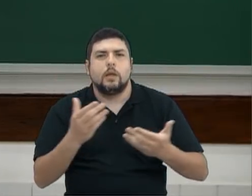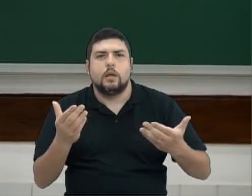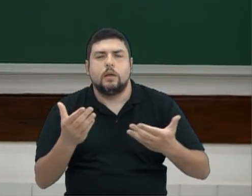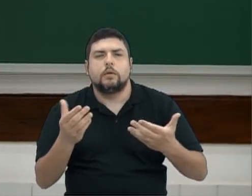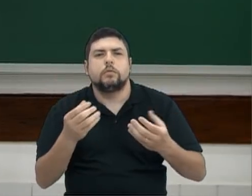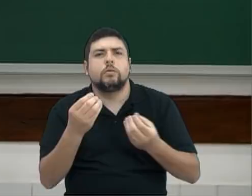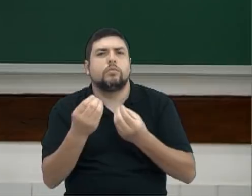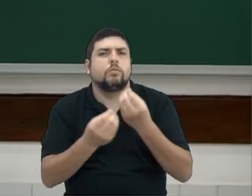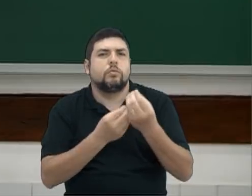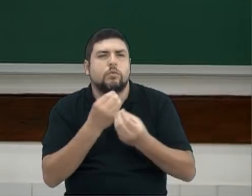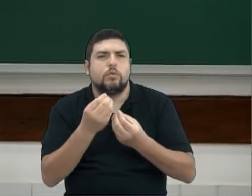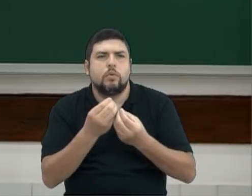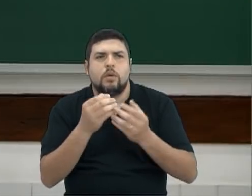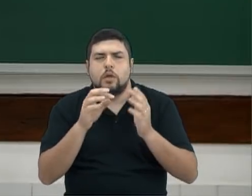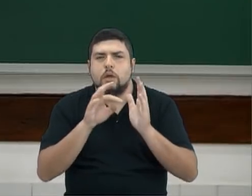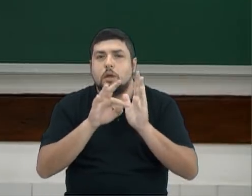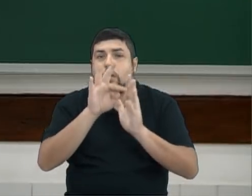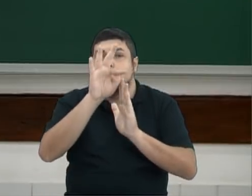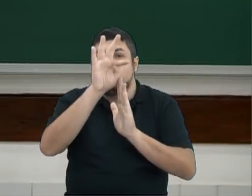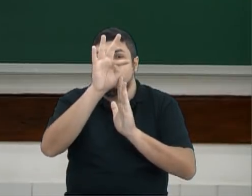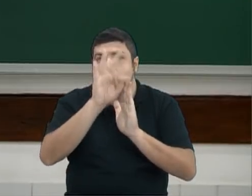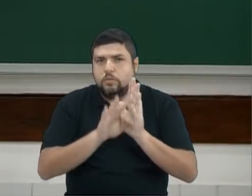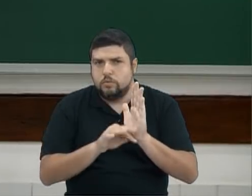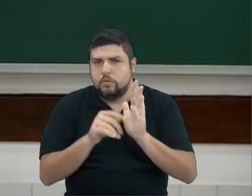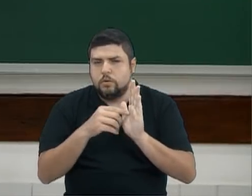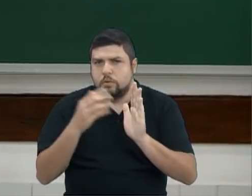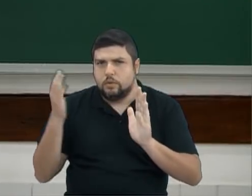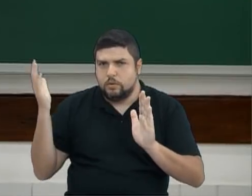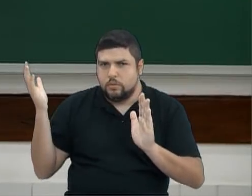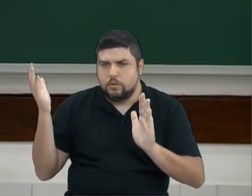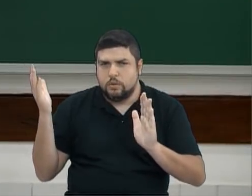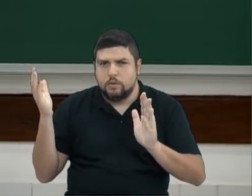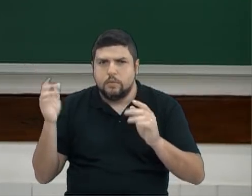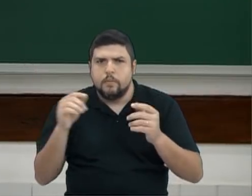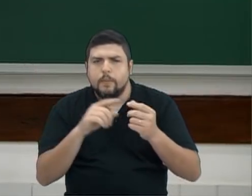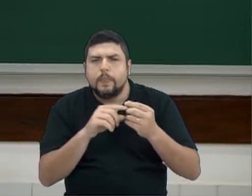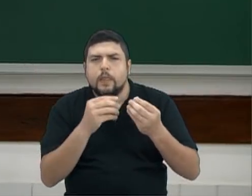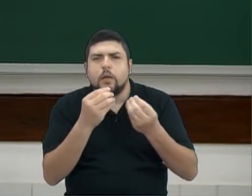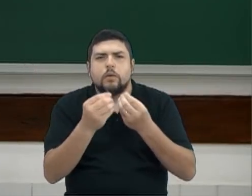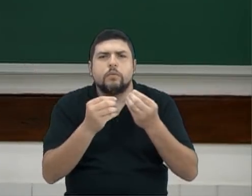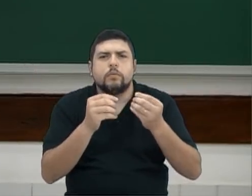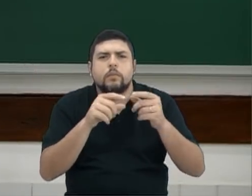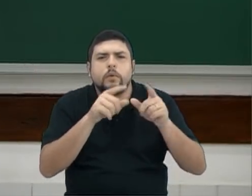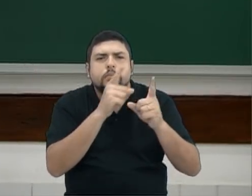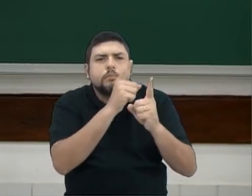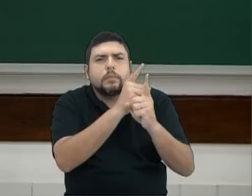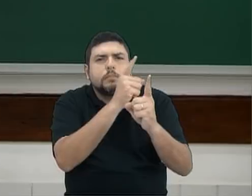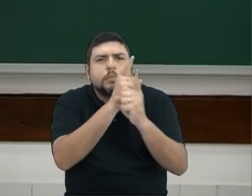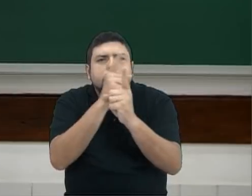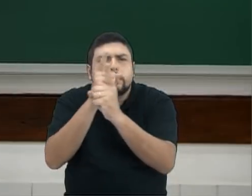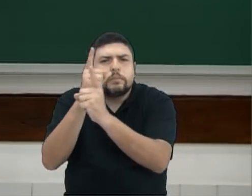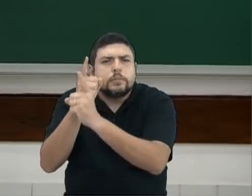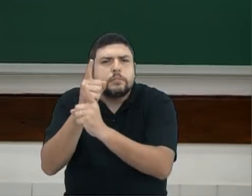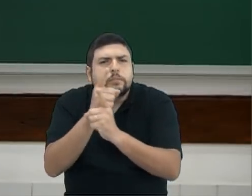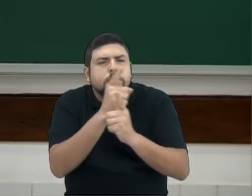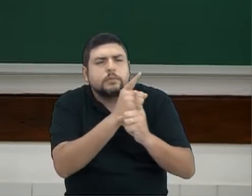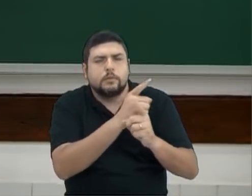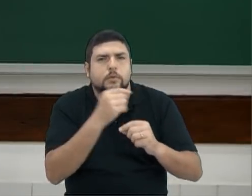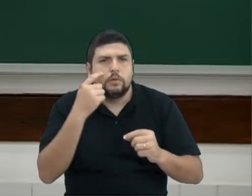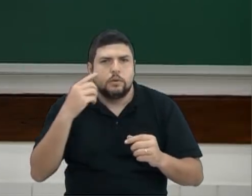fazer? Vocês vão identificar os pronomes pessoais retos. Quais são eles? Vamos voltar para